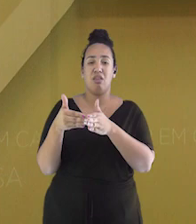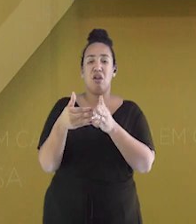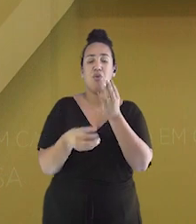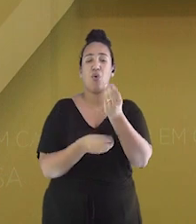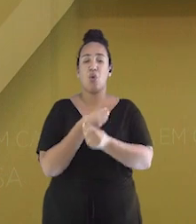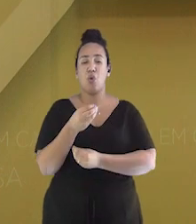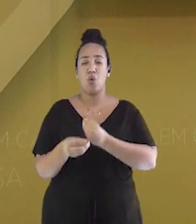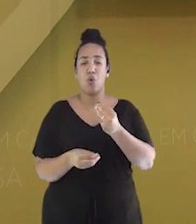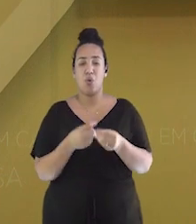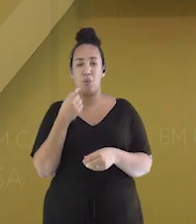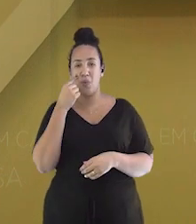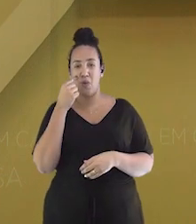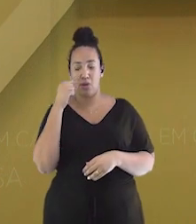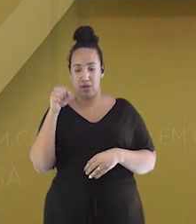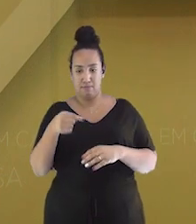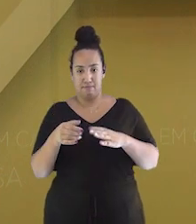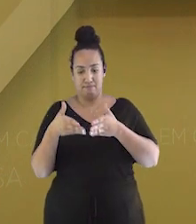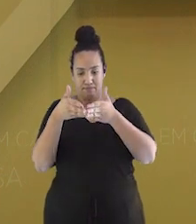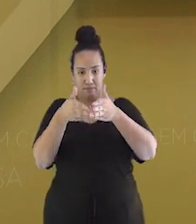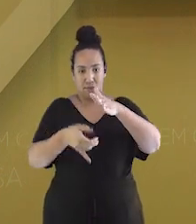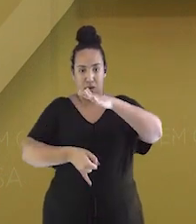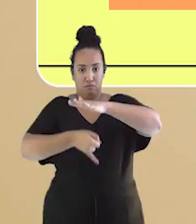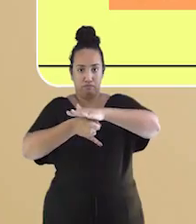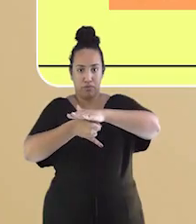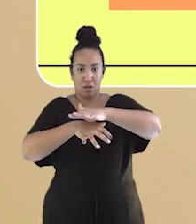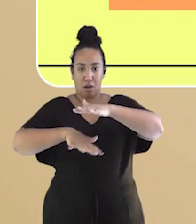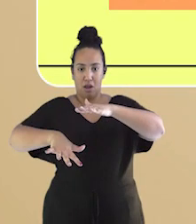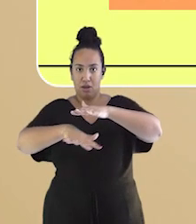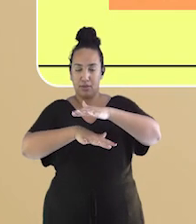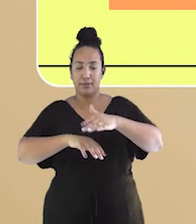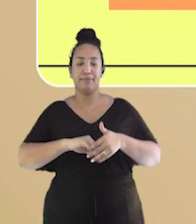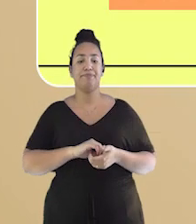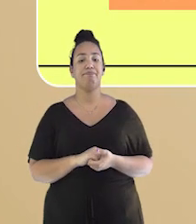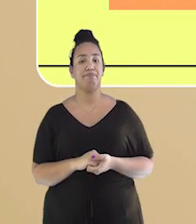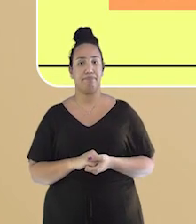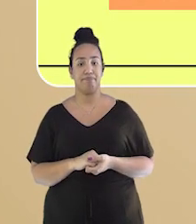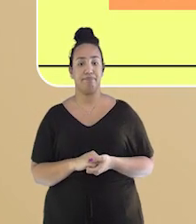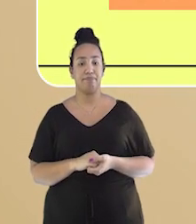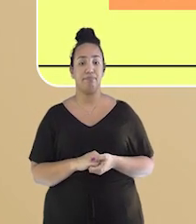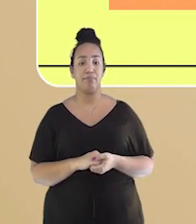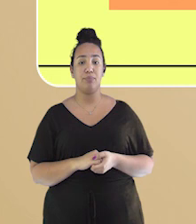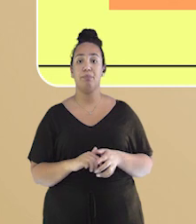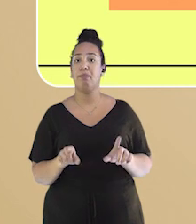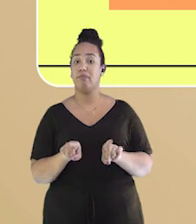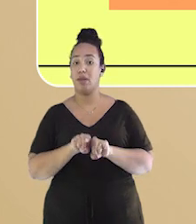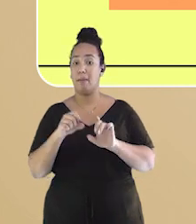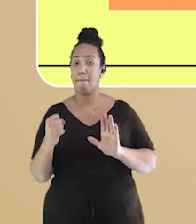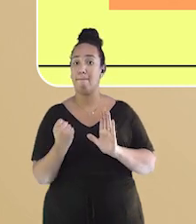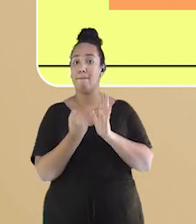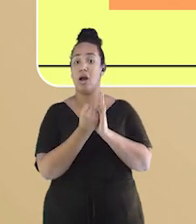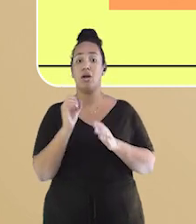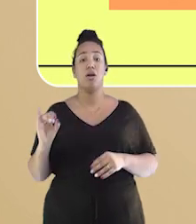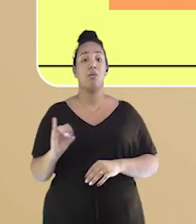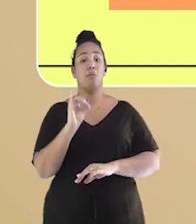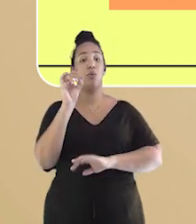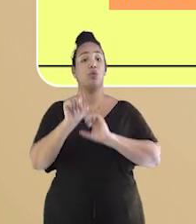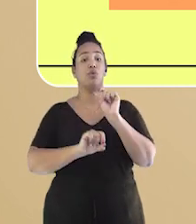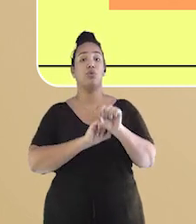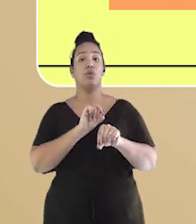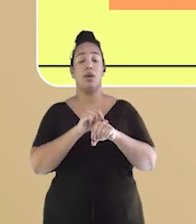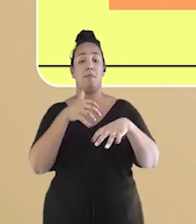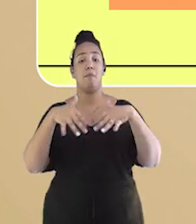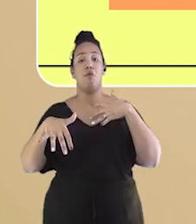transportados. Aqui é um porão de um navio negreiro. Outro evento bastante importante foi o movimento